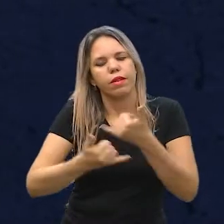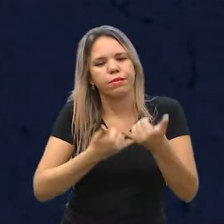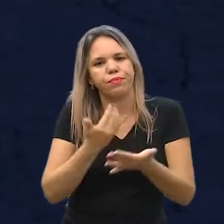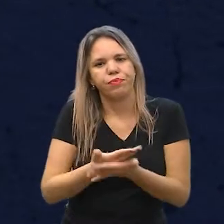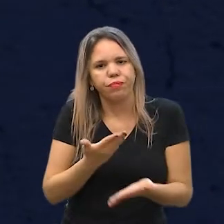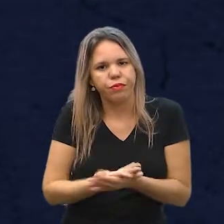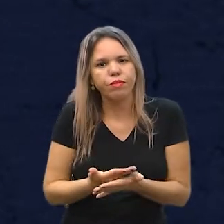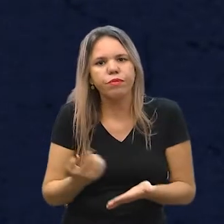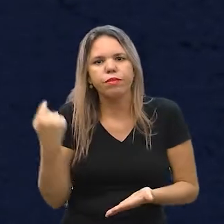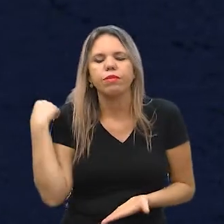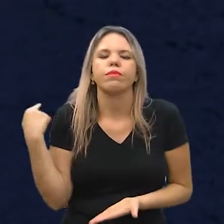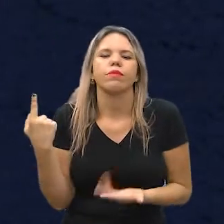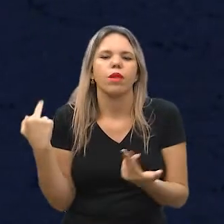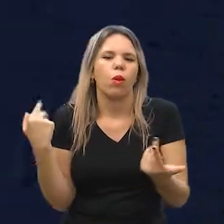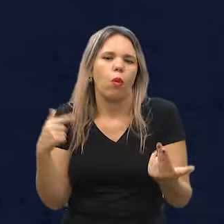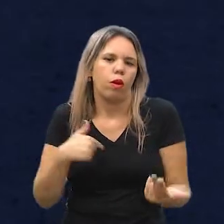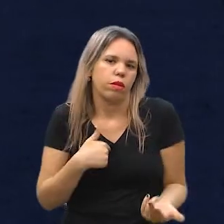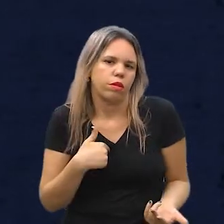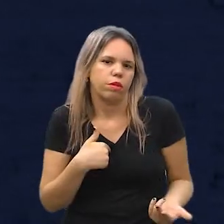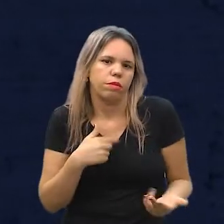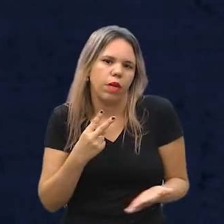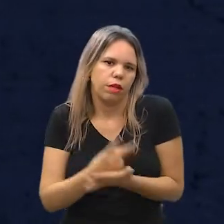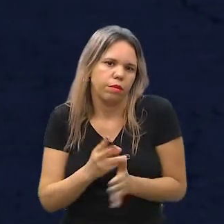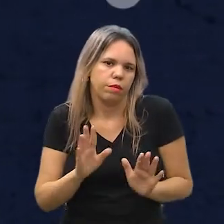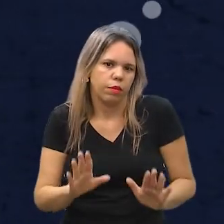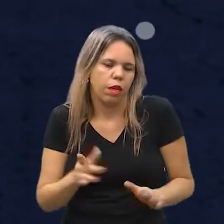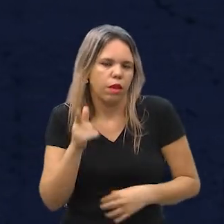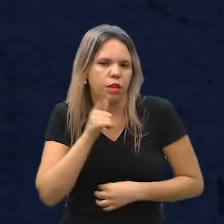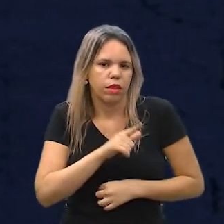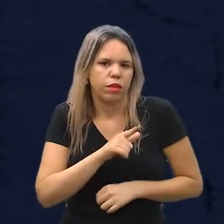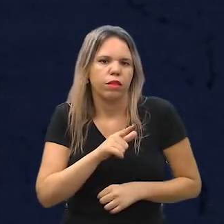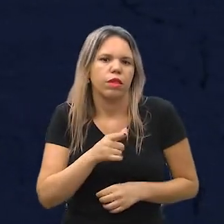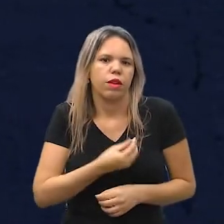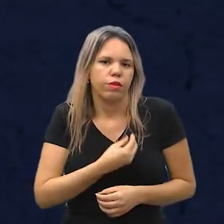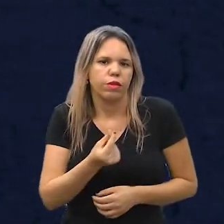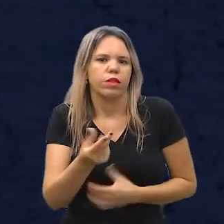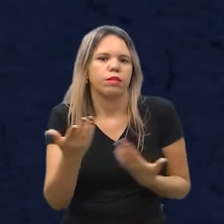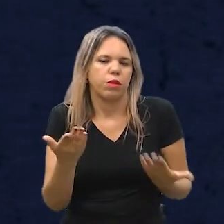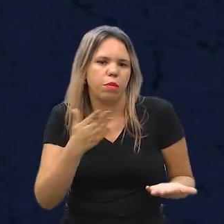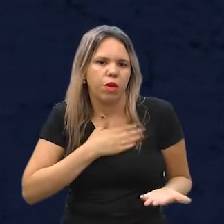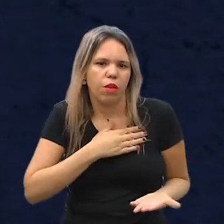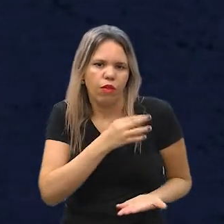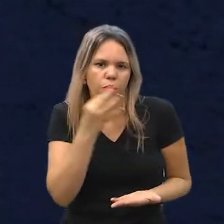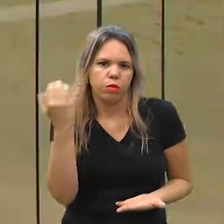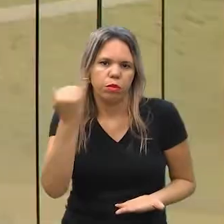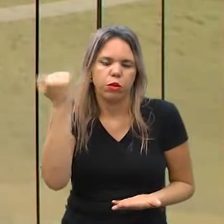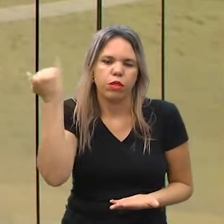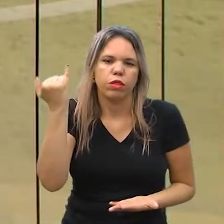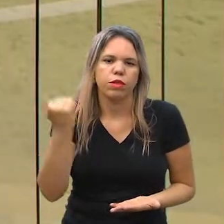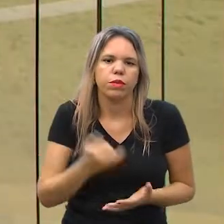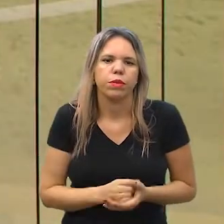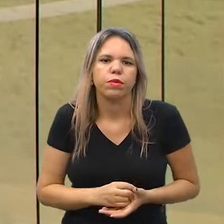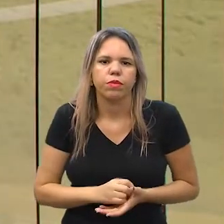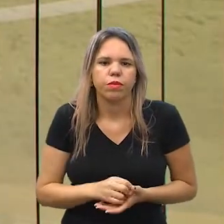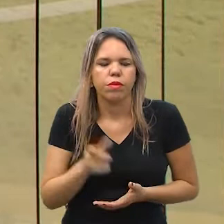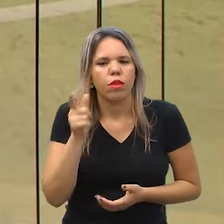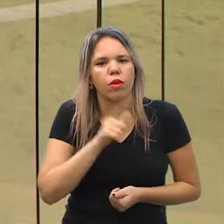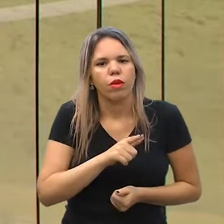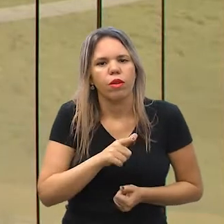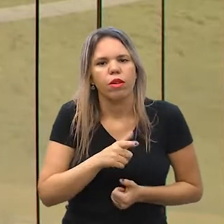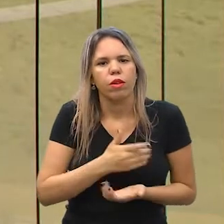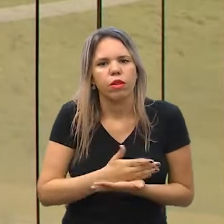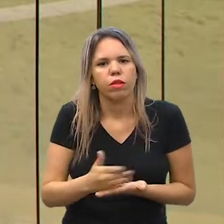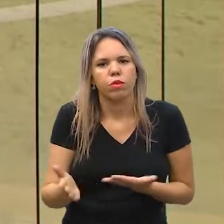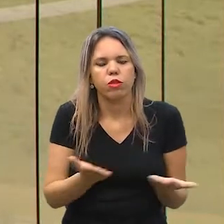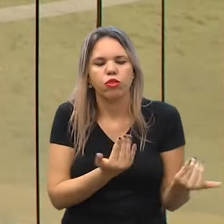brincar, estudar e mesmo assim ainda conseguir conduzir a vida. Para mim foi muito importante eu